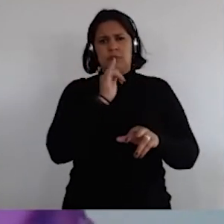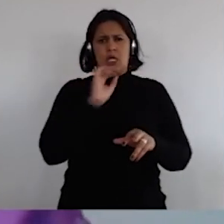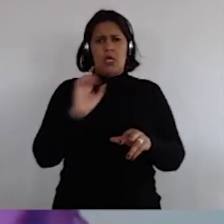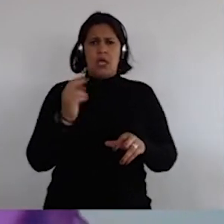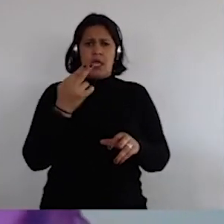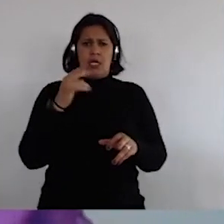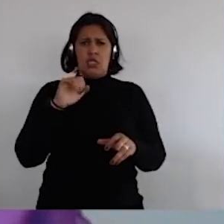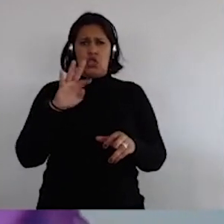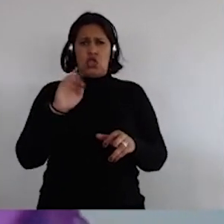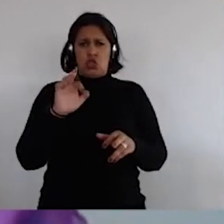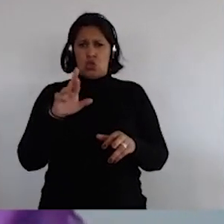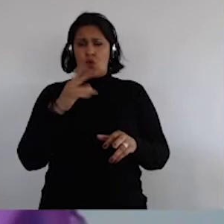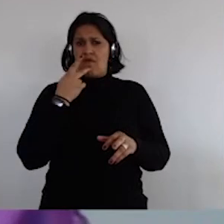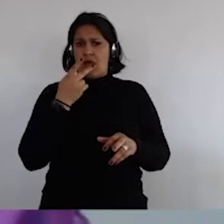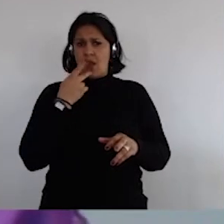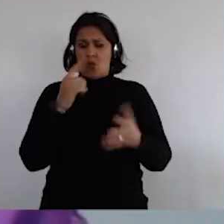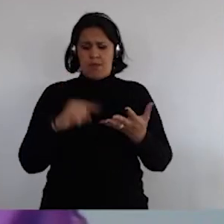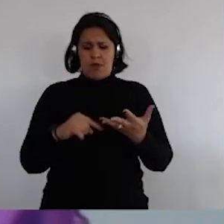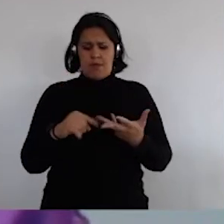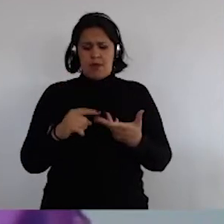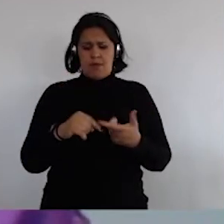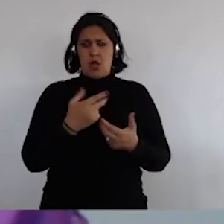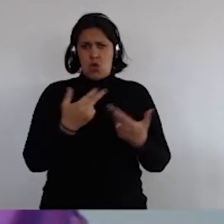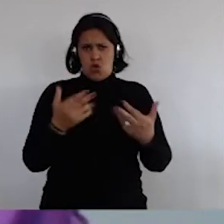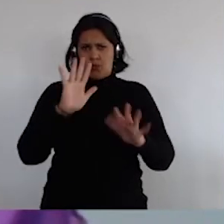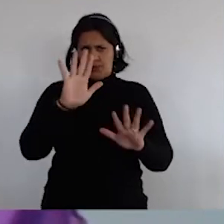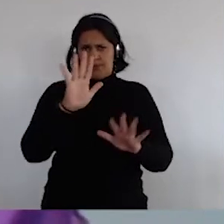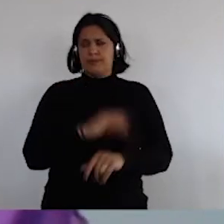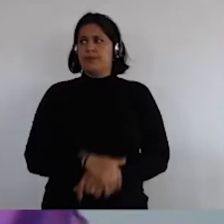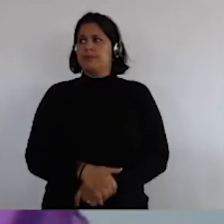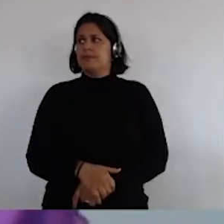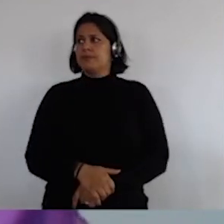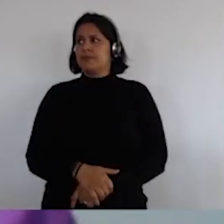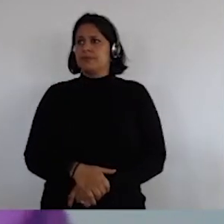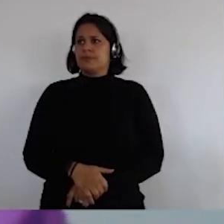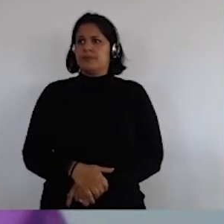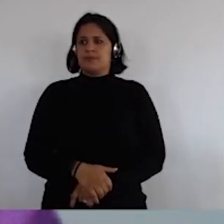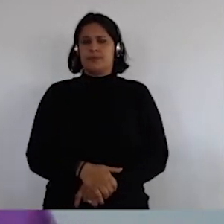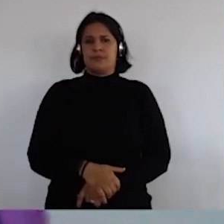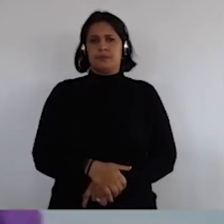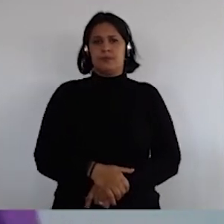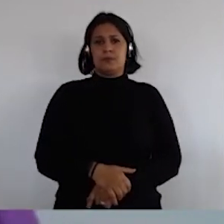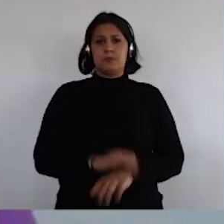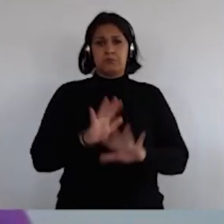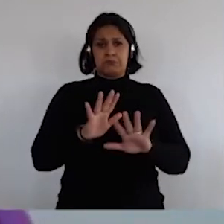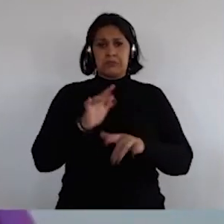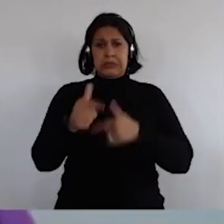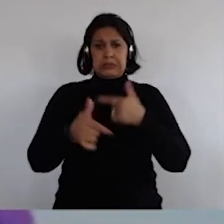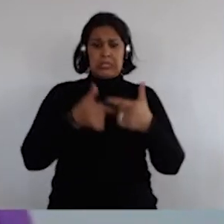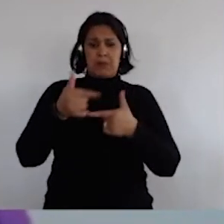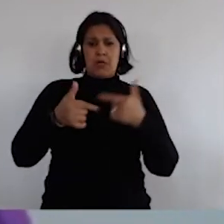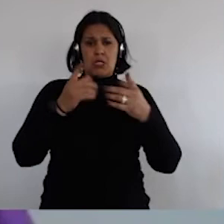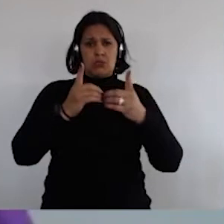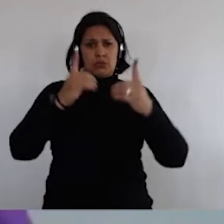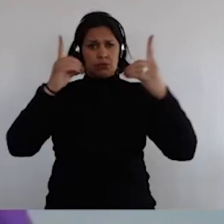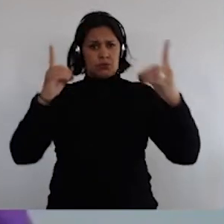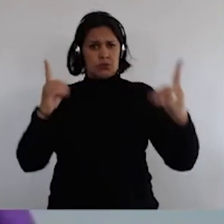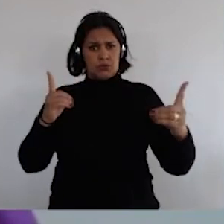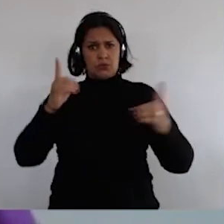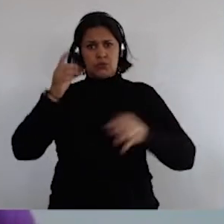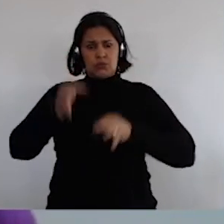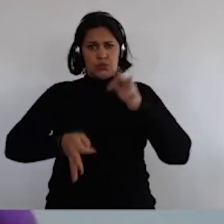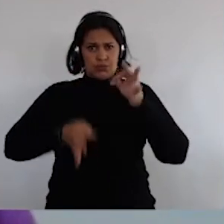apontou os seguintes pontos que aqui menciono para vocês: trabalho remoto de serventuário da